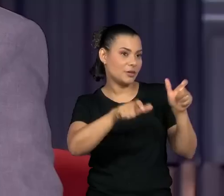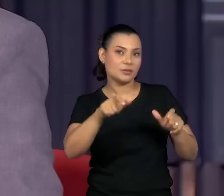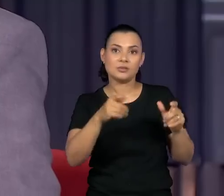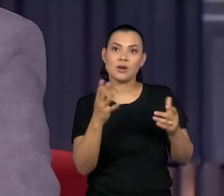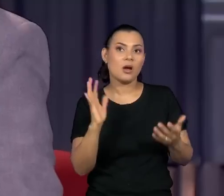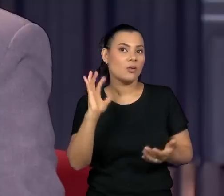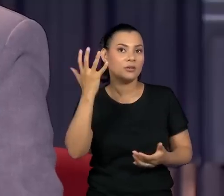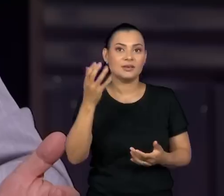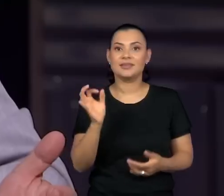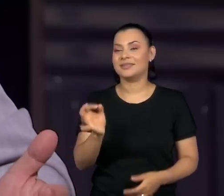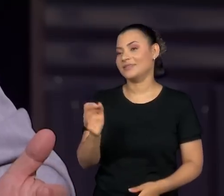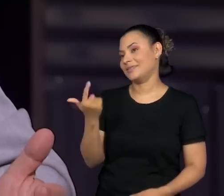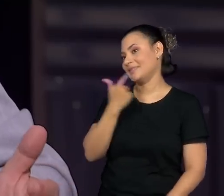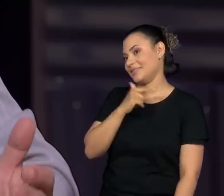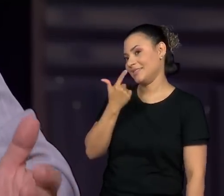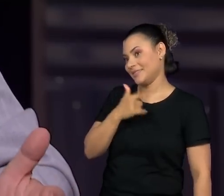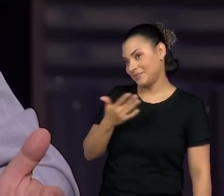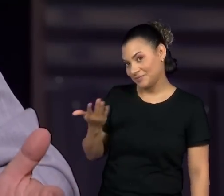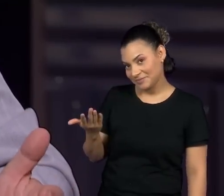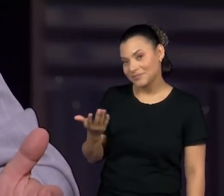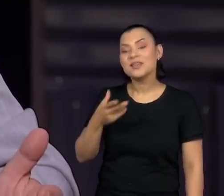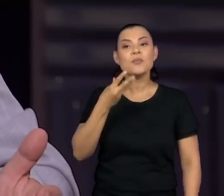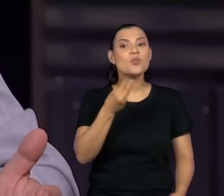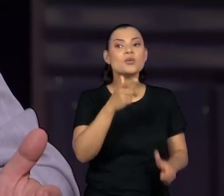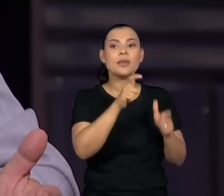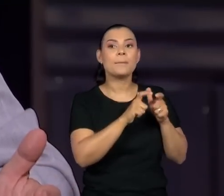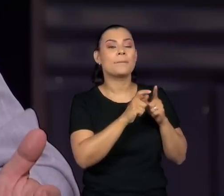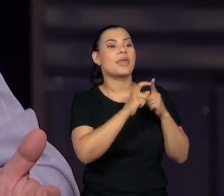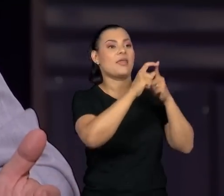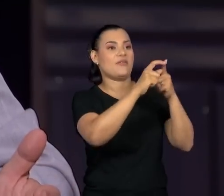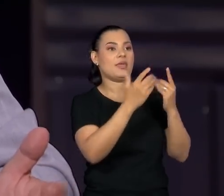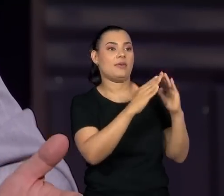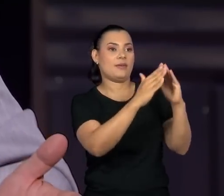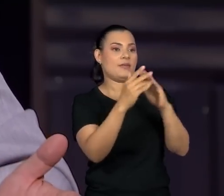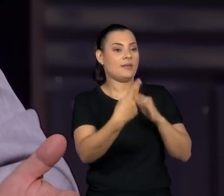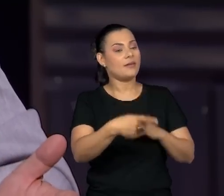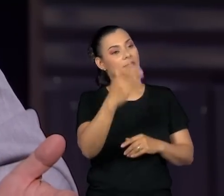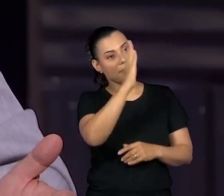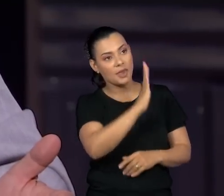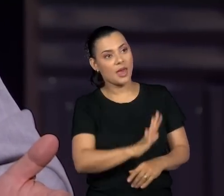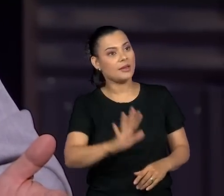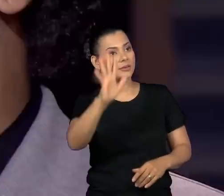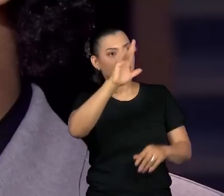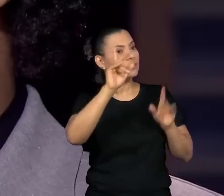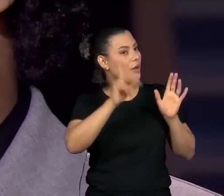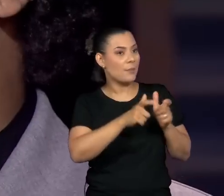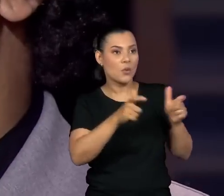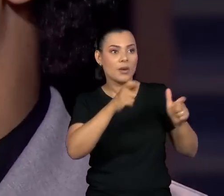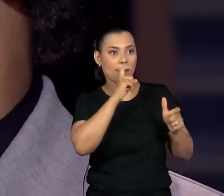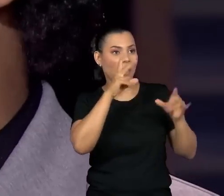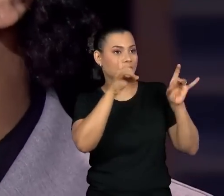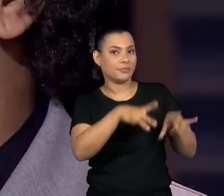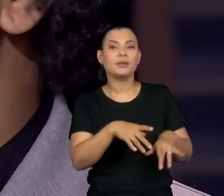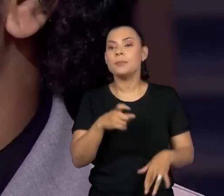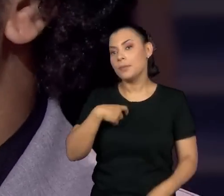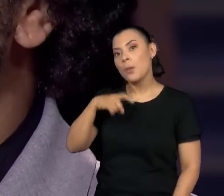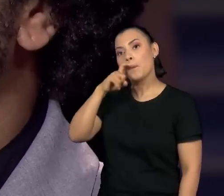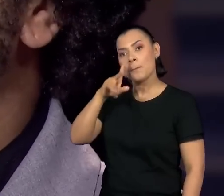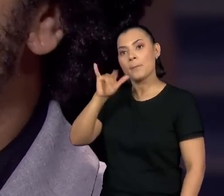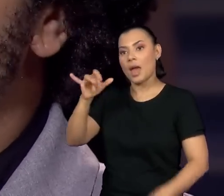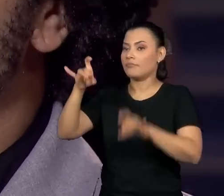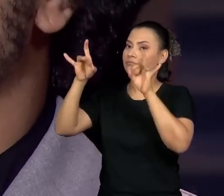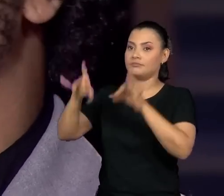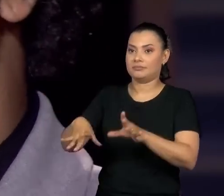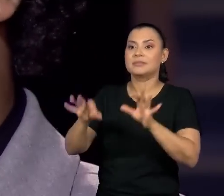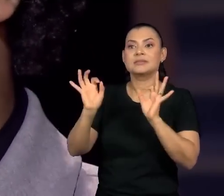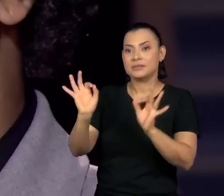acontece. É uma história de muitas periferias brasileiras, né? É uma história brasileira. Meu pai meteu o pé, velho. Tipo, foi viver